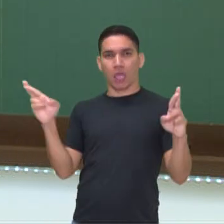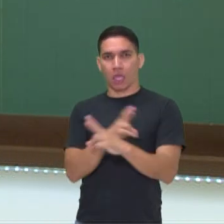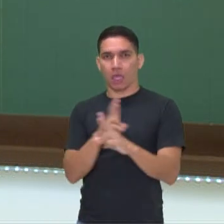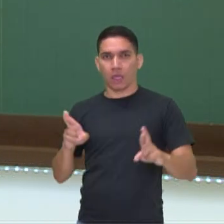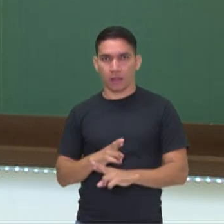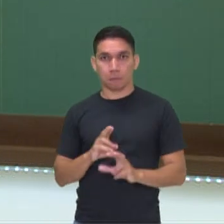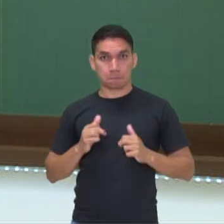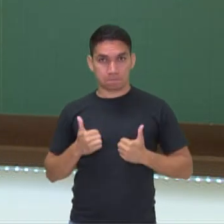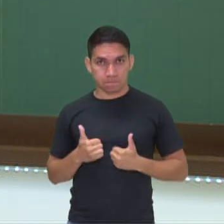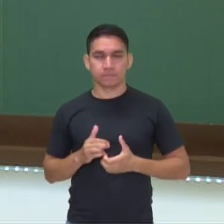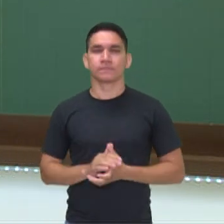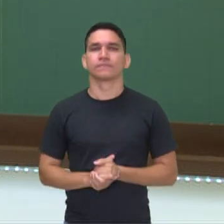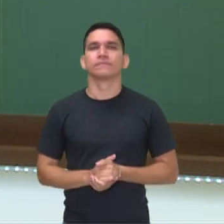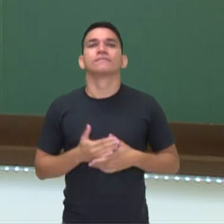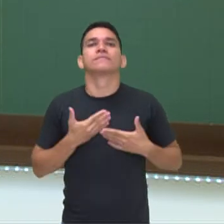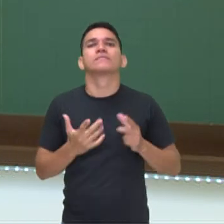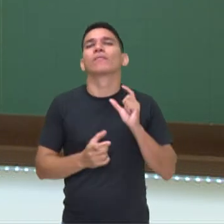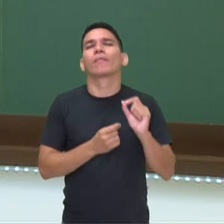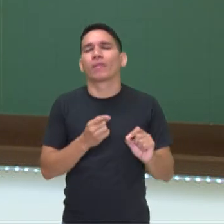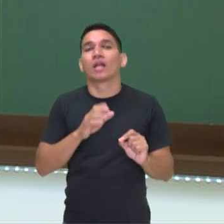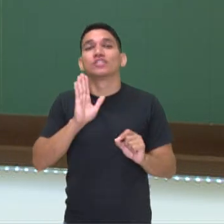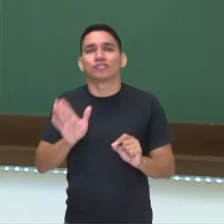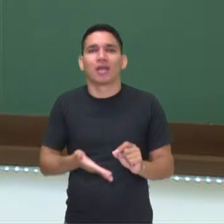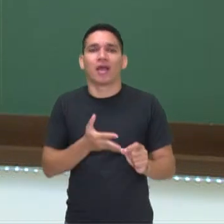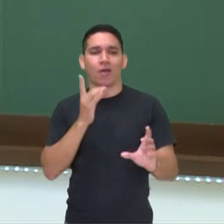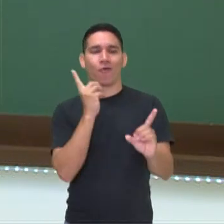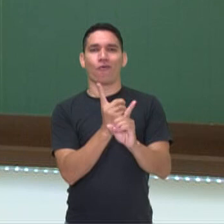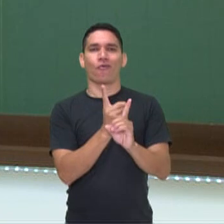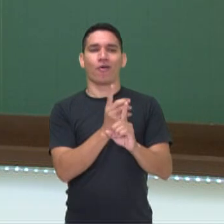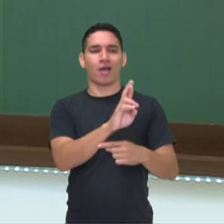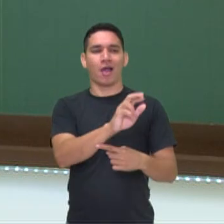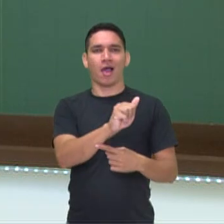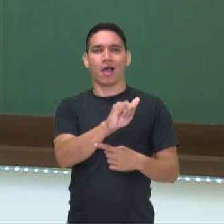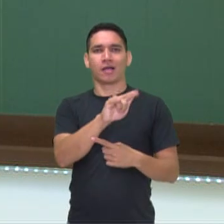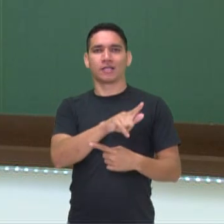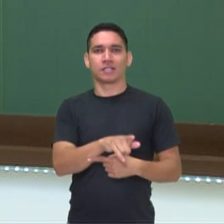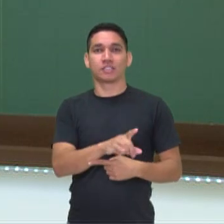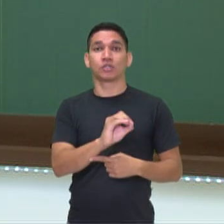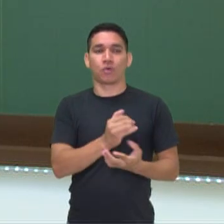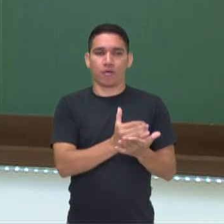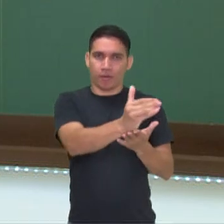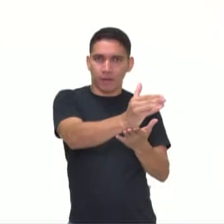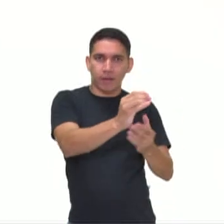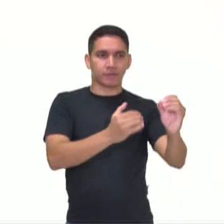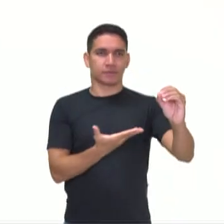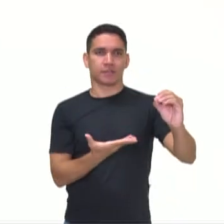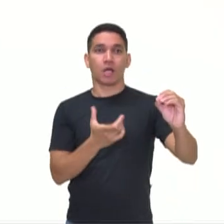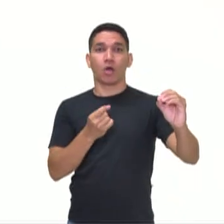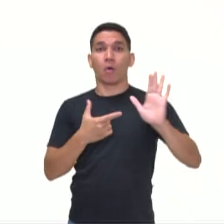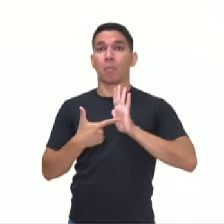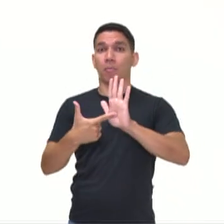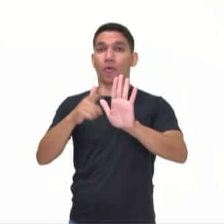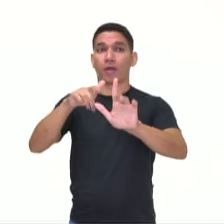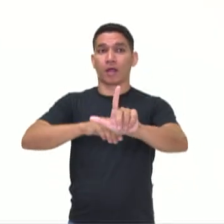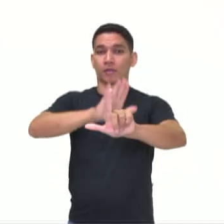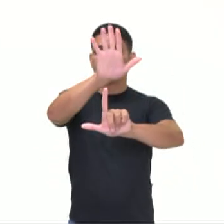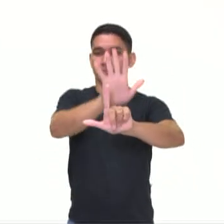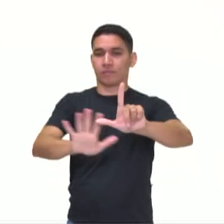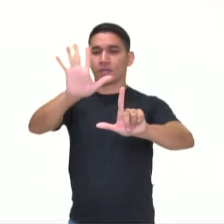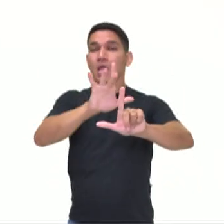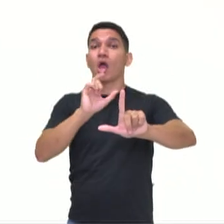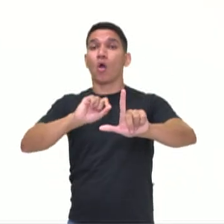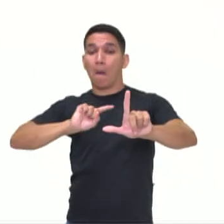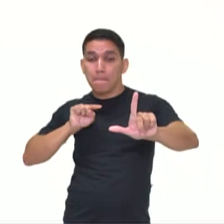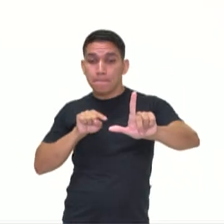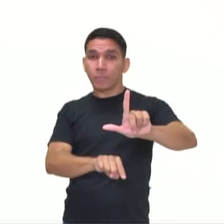tá bom? Aí, nós já temos a raiz da função. Então, a gente vem aqui no gráfico, ó, a setinha, a professora indicando aqui, ó, para marcar